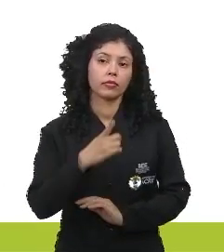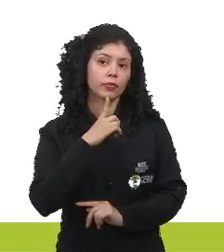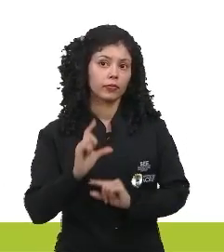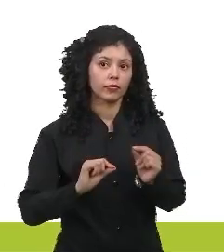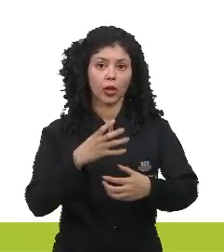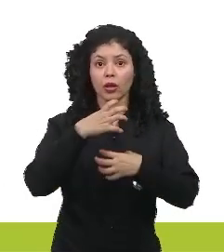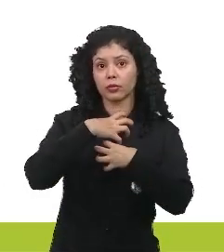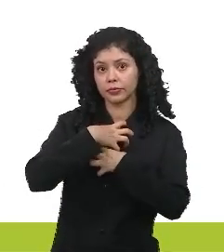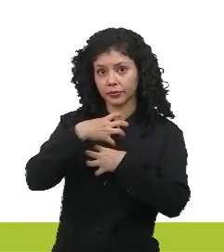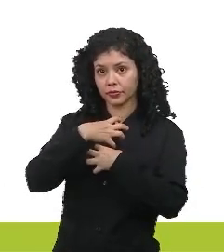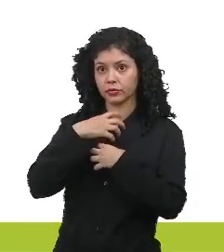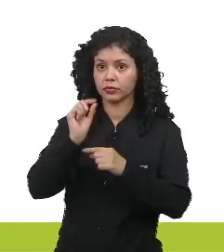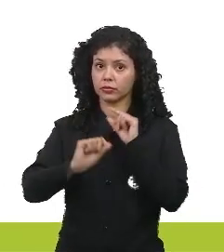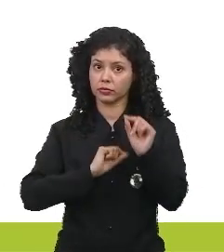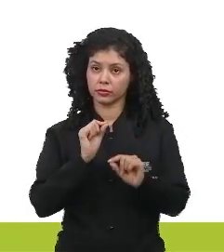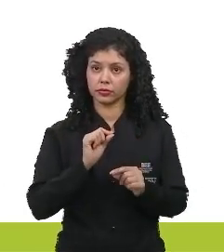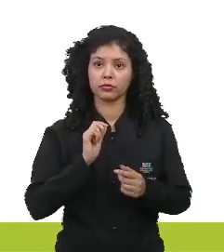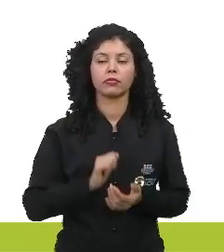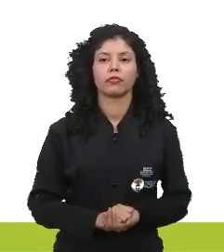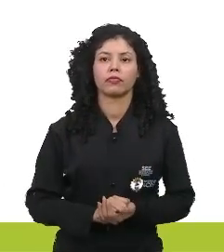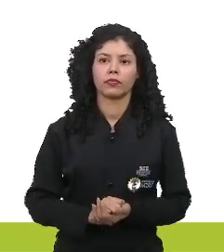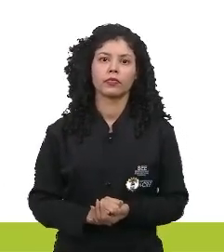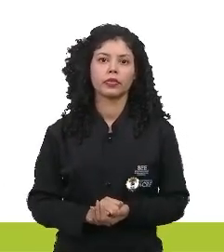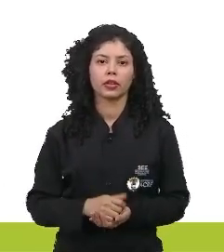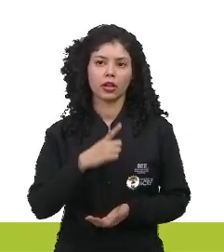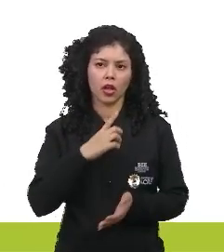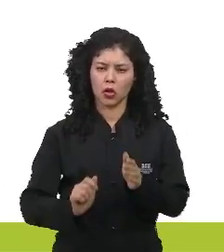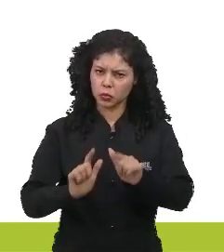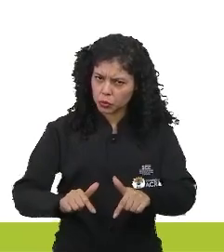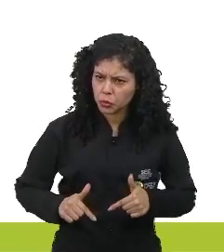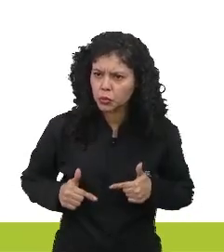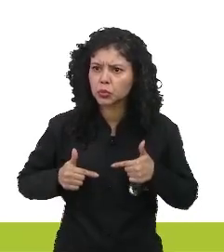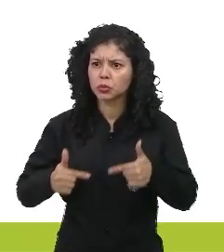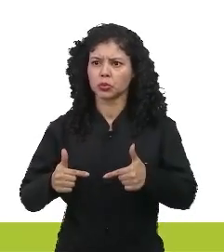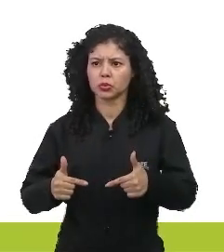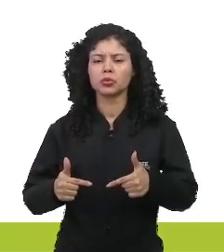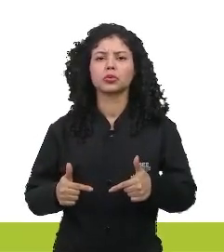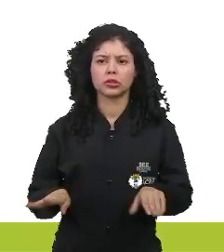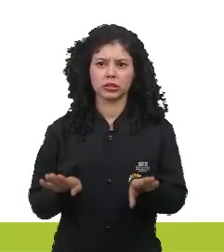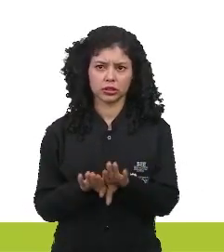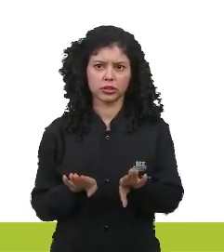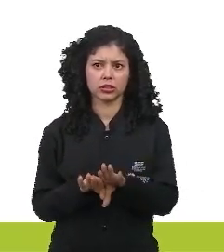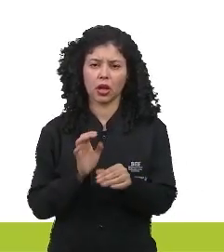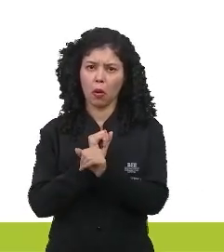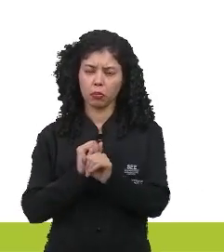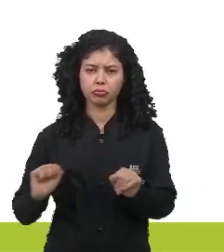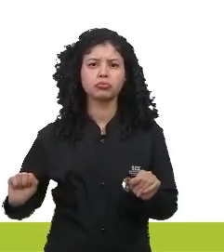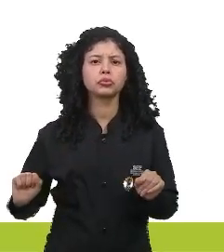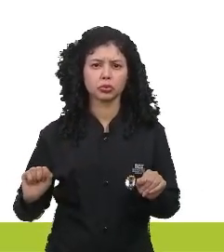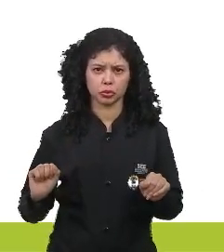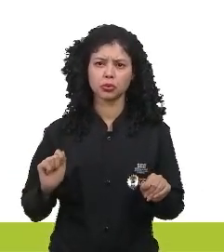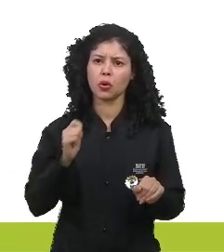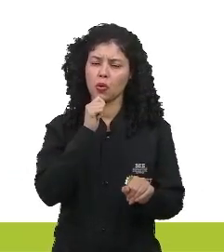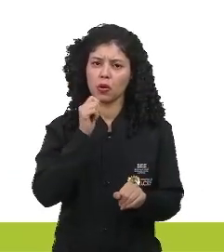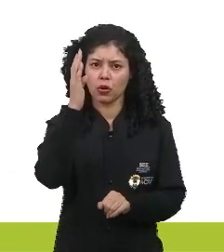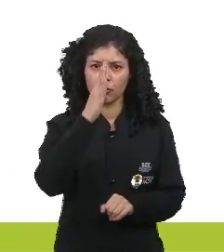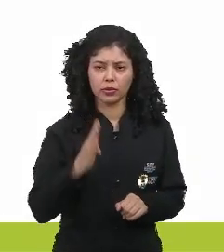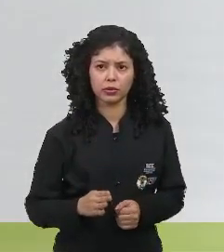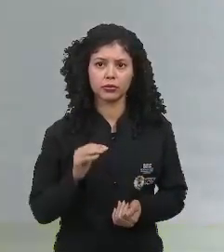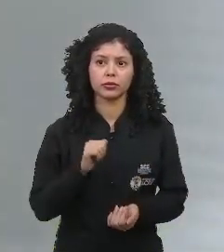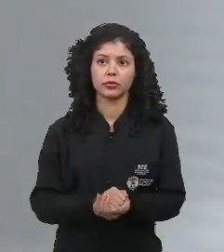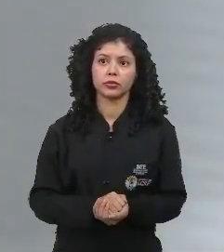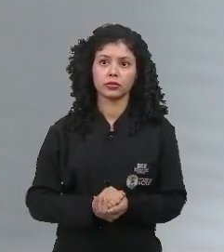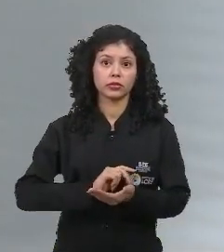aí momentos em que vai haver muita luta para se abolir a escravidão no Brasil.